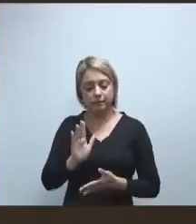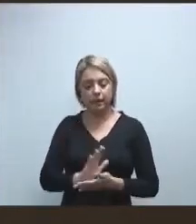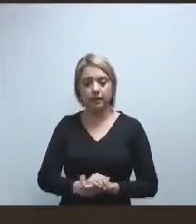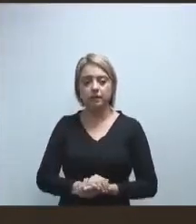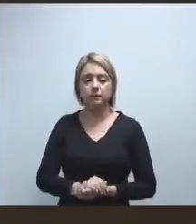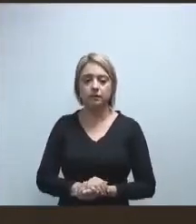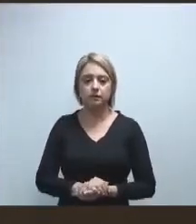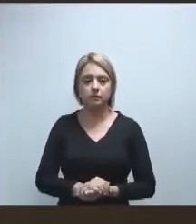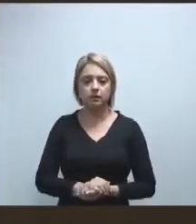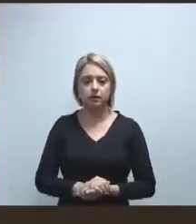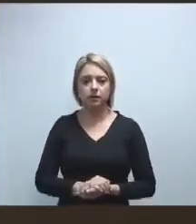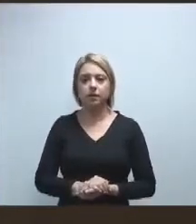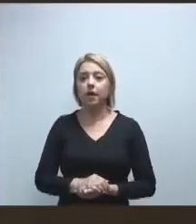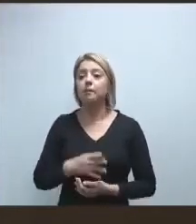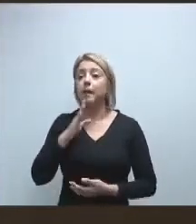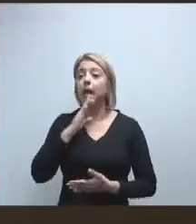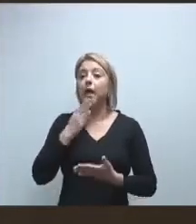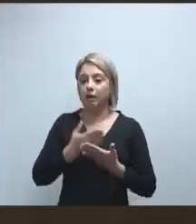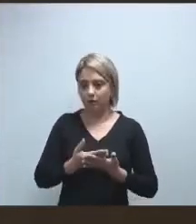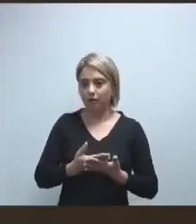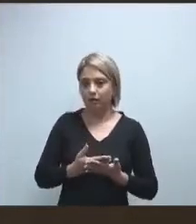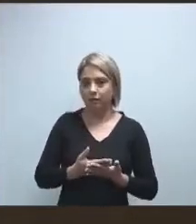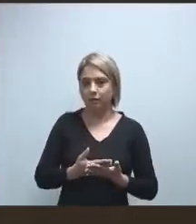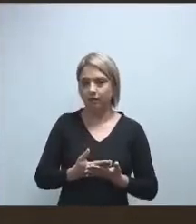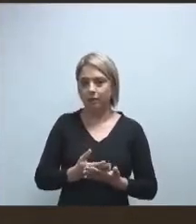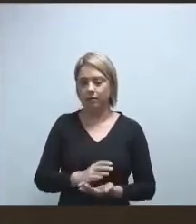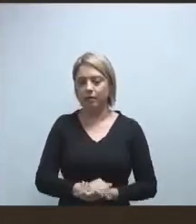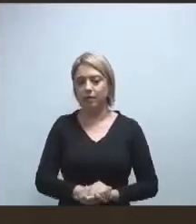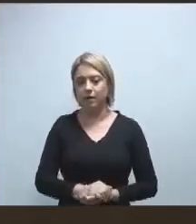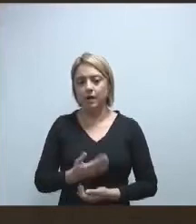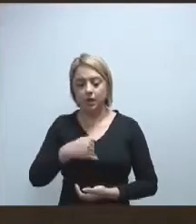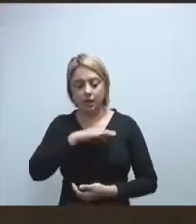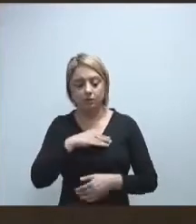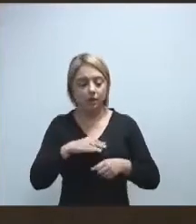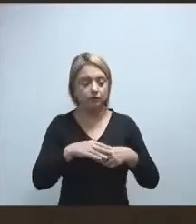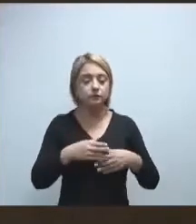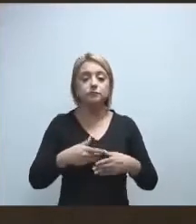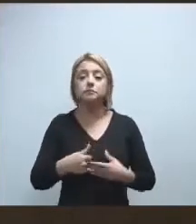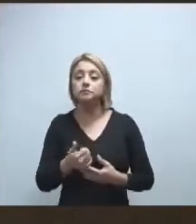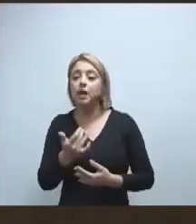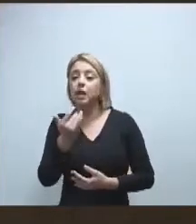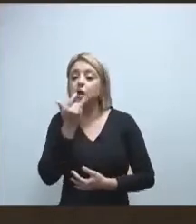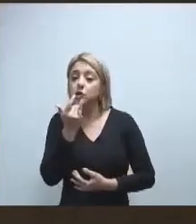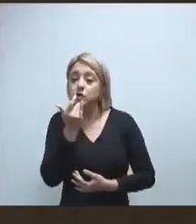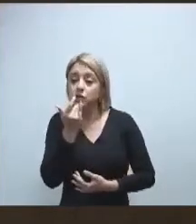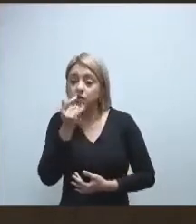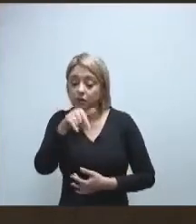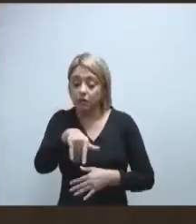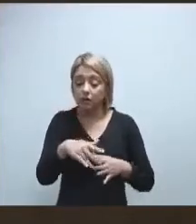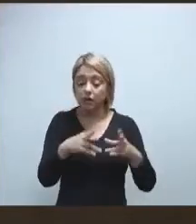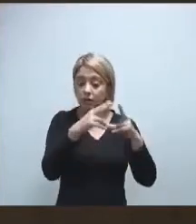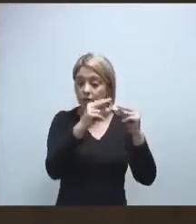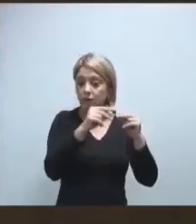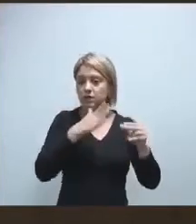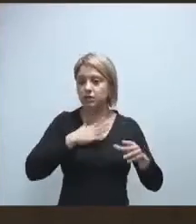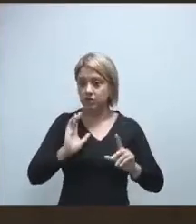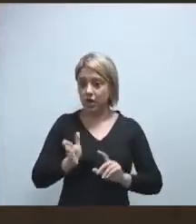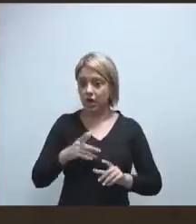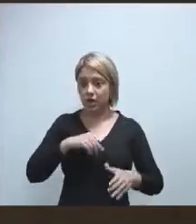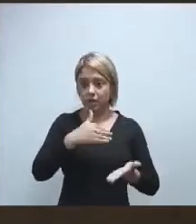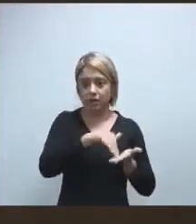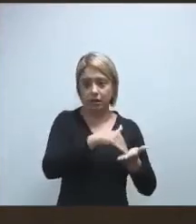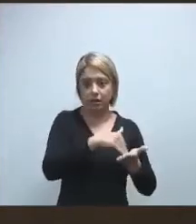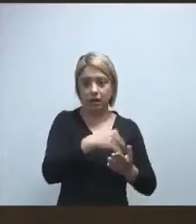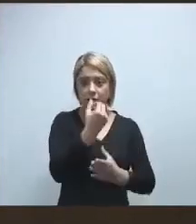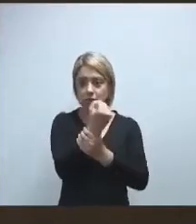uma confissão que nós estávamos jantando aqui em brasília nessa época eu já era secretário de